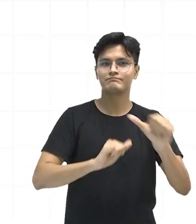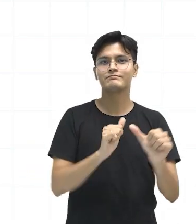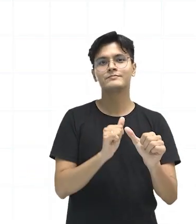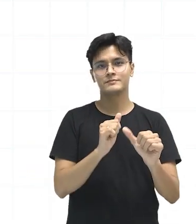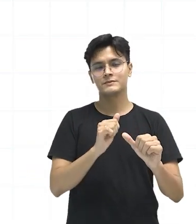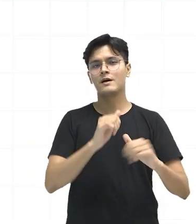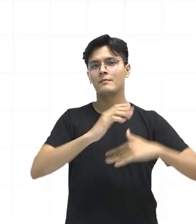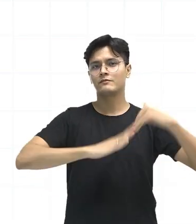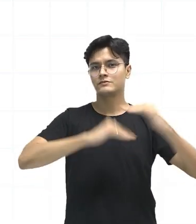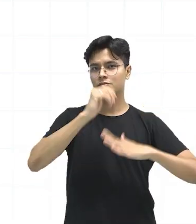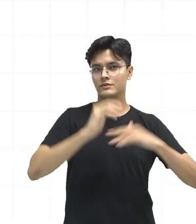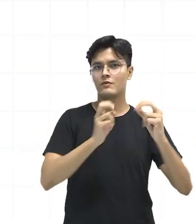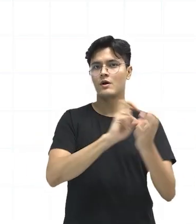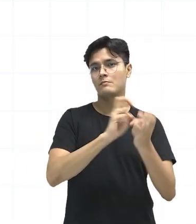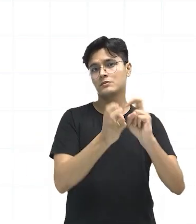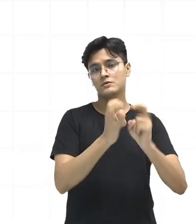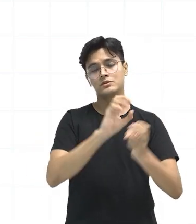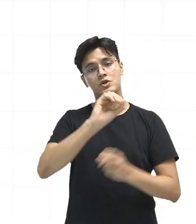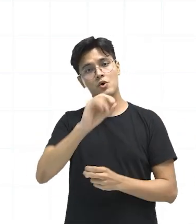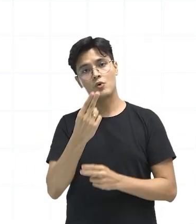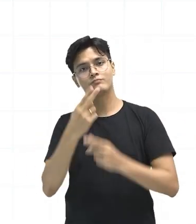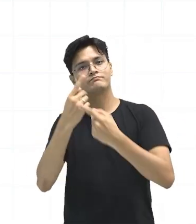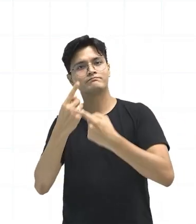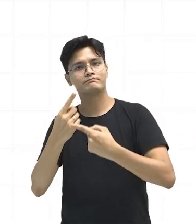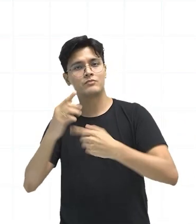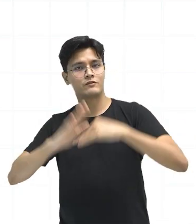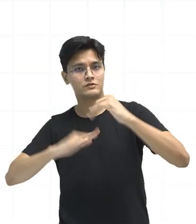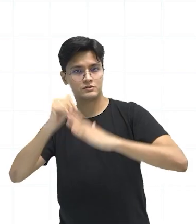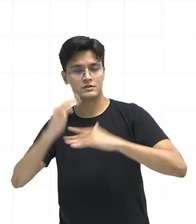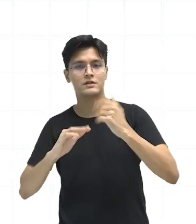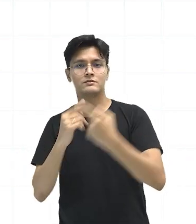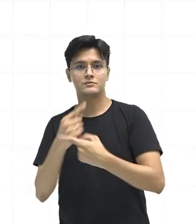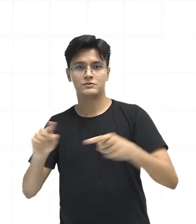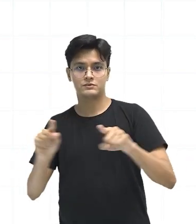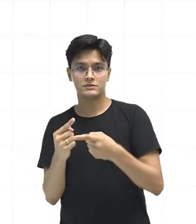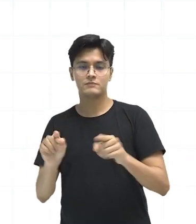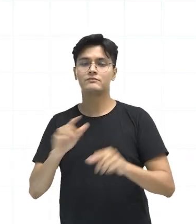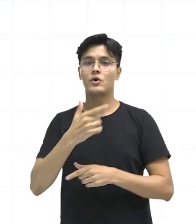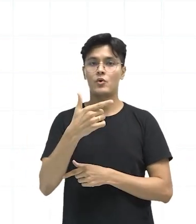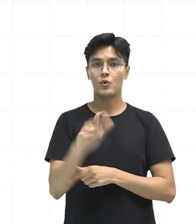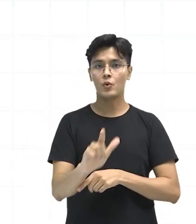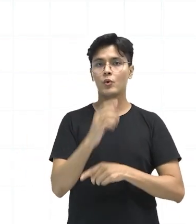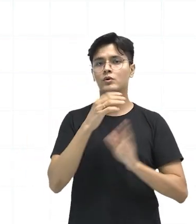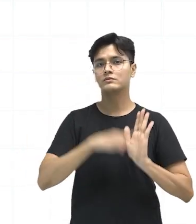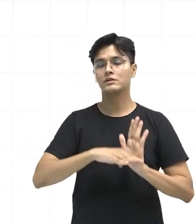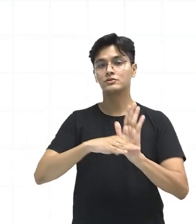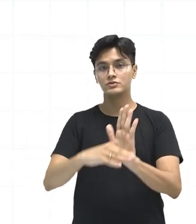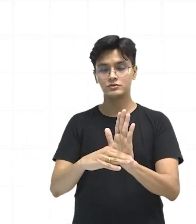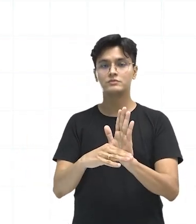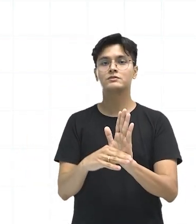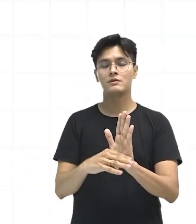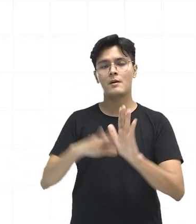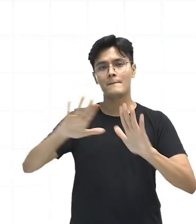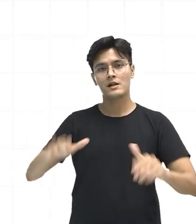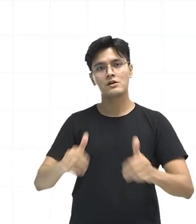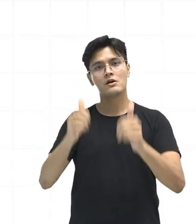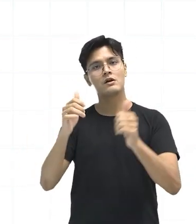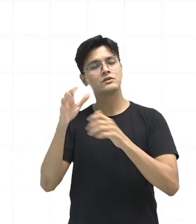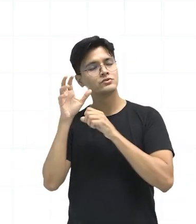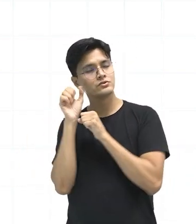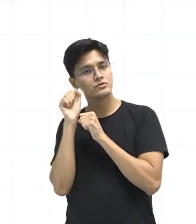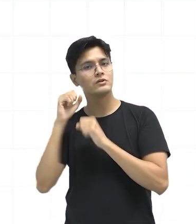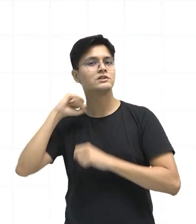mesmo? Outro grande benefício é a melhora do sono, tira o estresse e promove